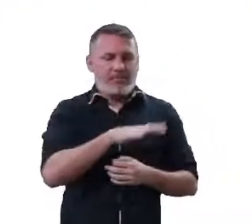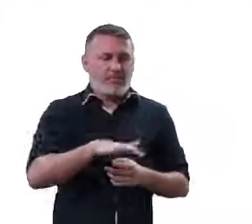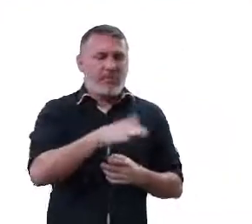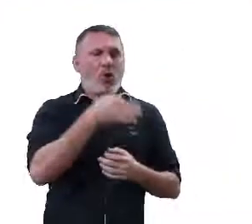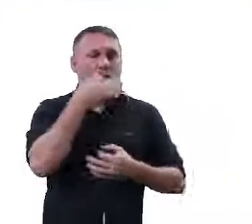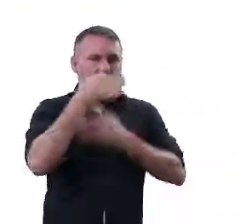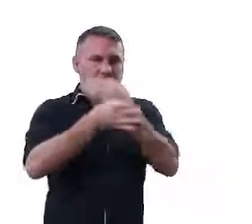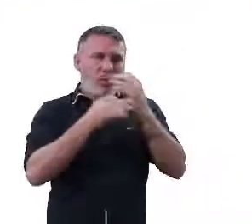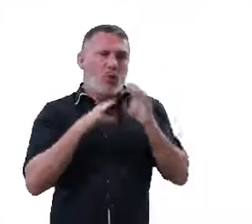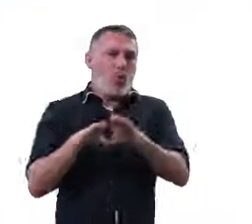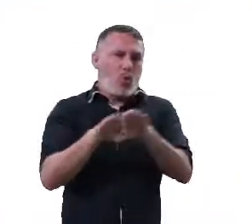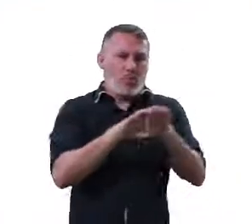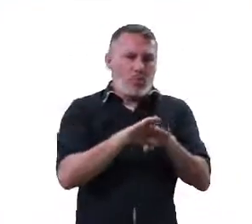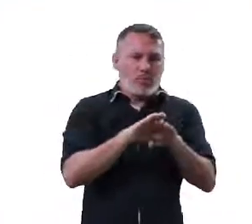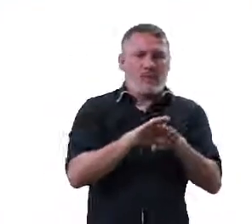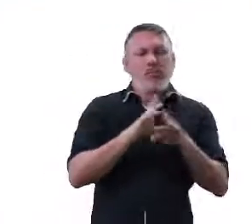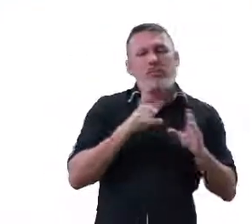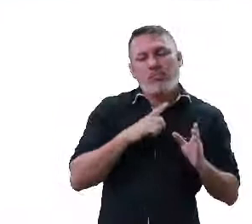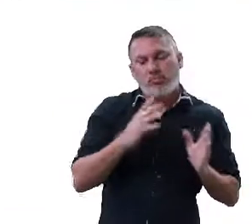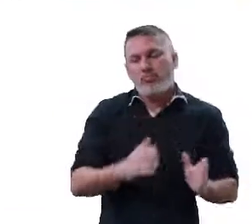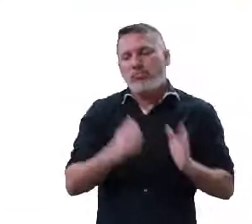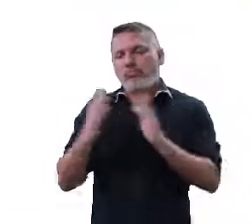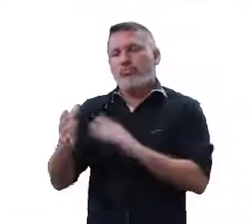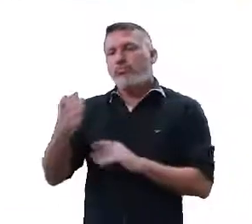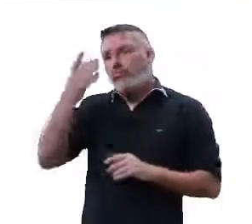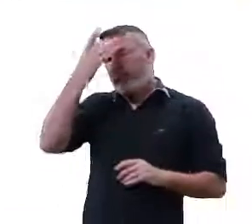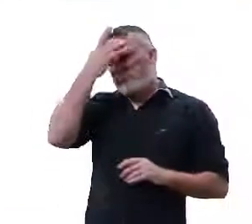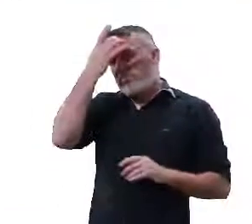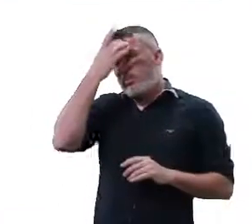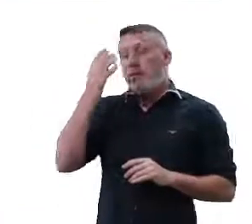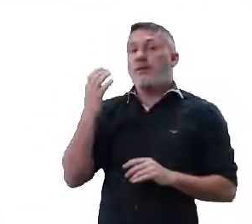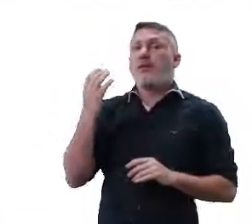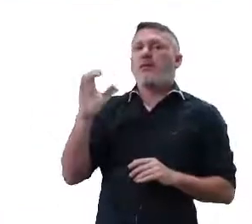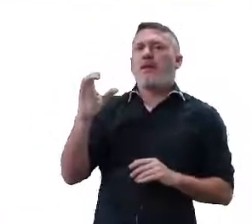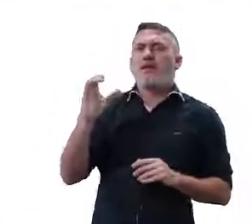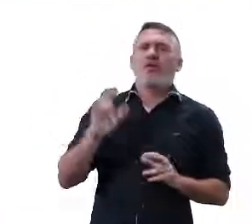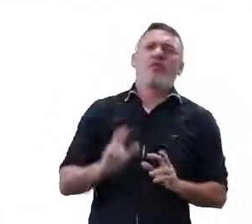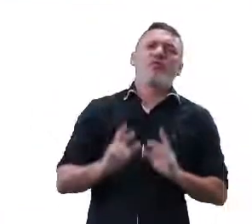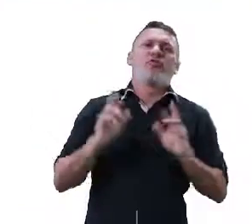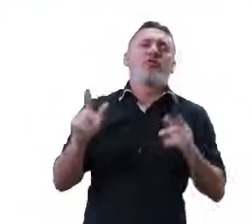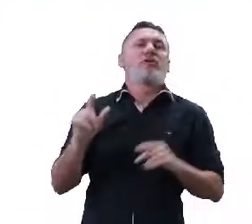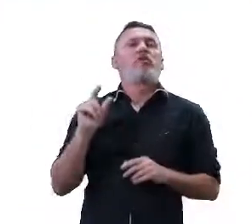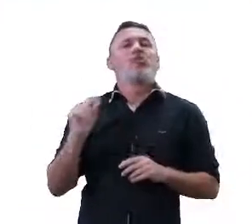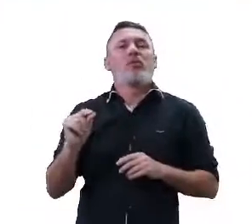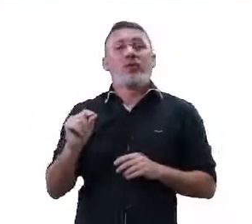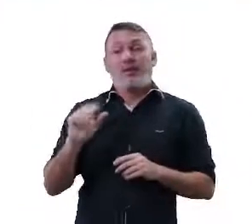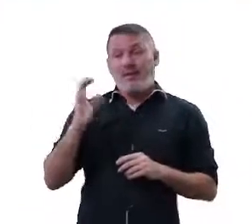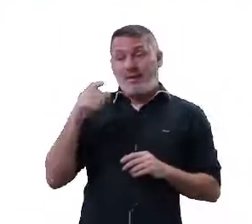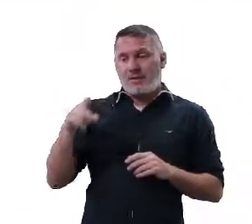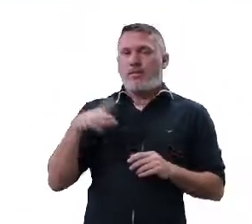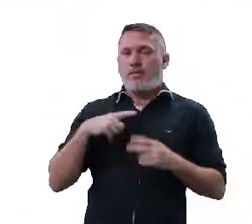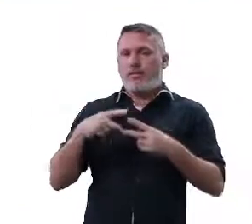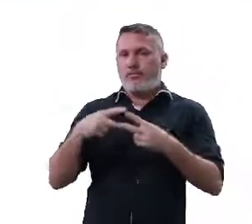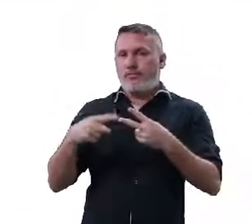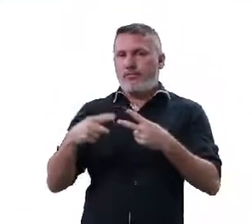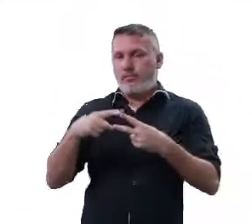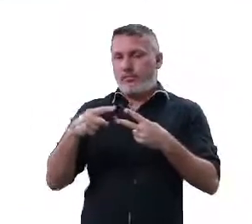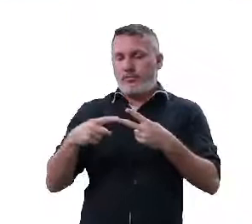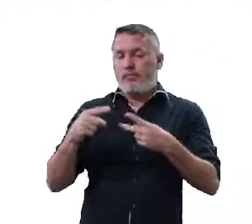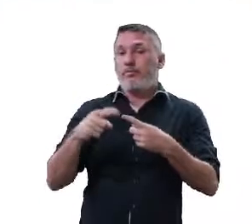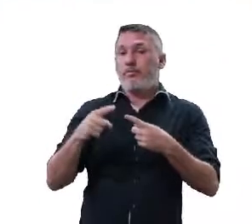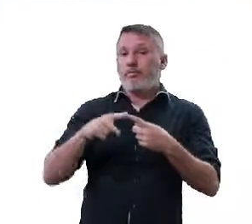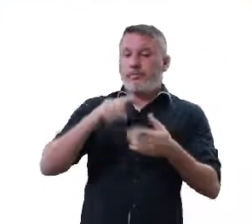então, esse senso comum da concepção científica, explicação científica? A ciência trabalha com duas